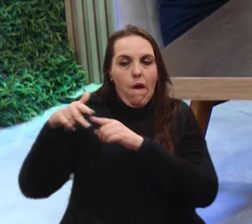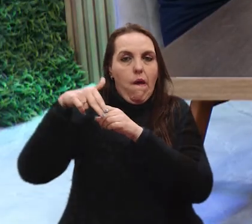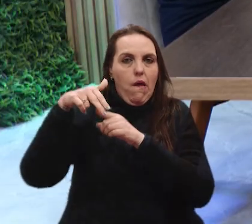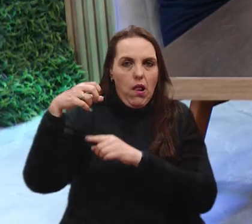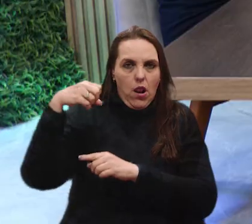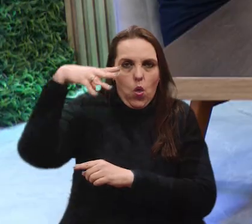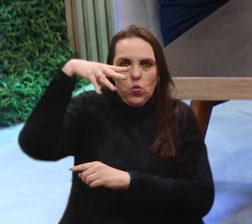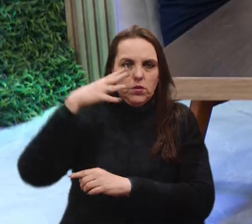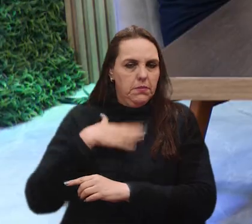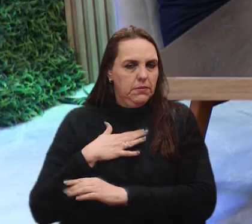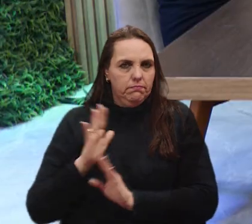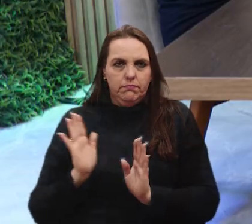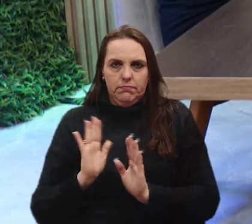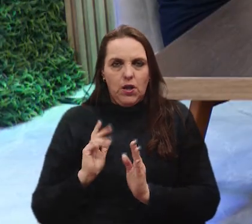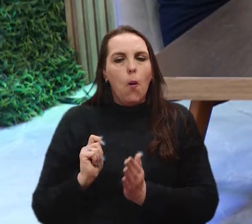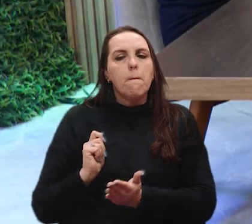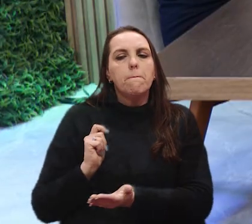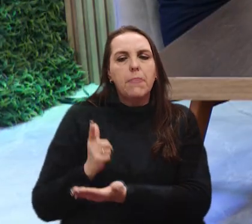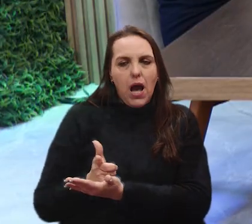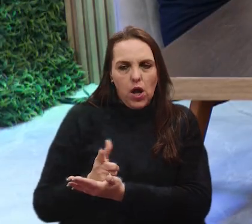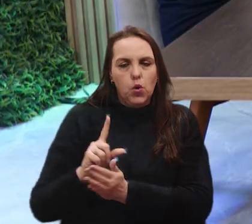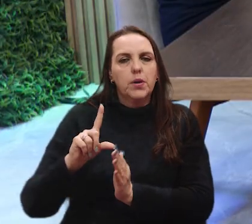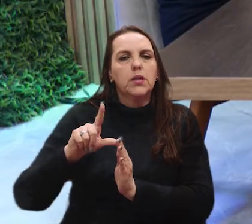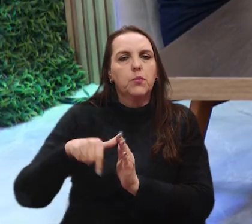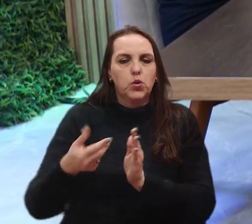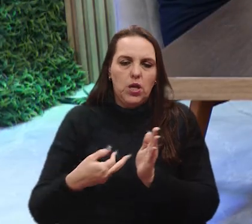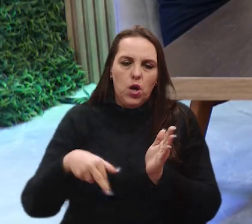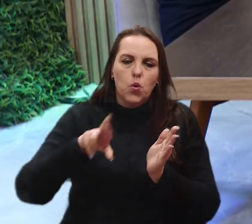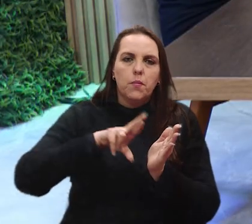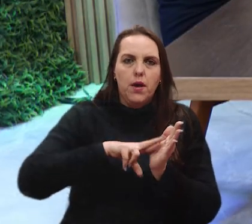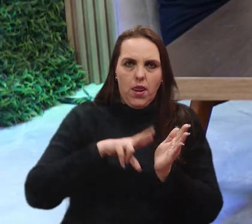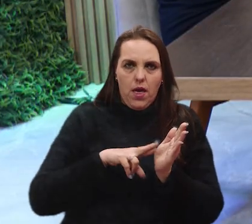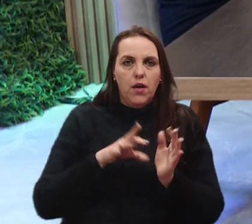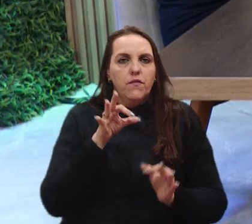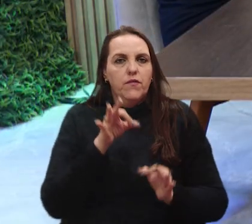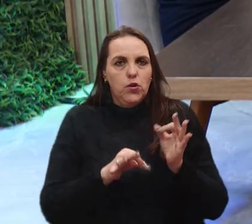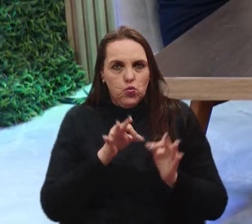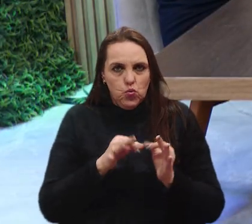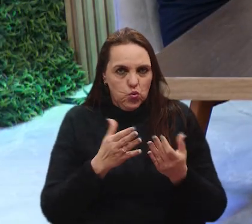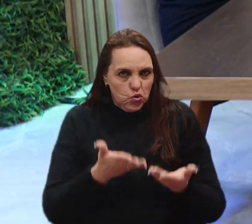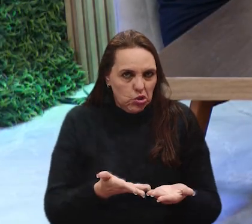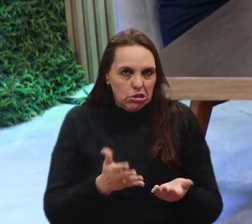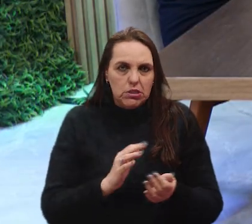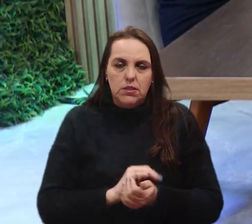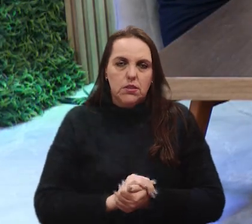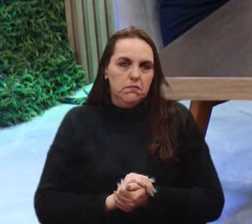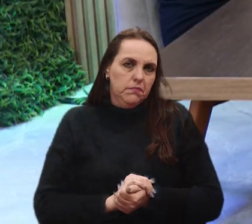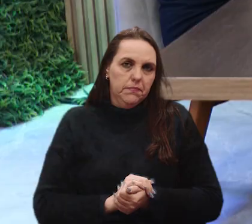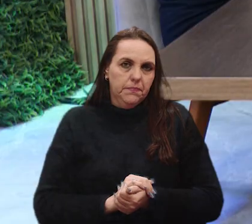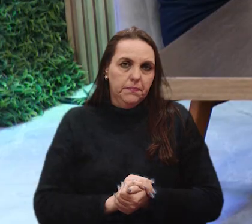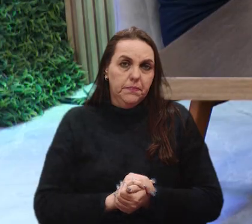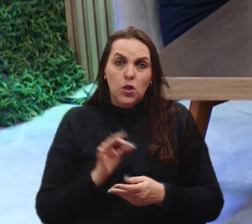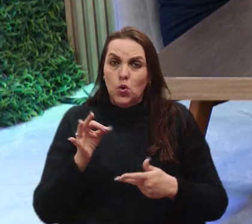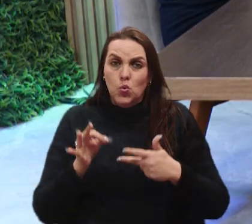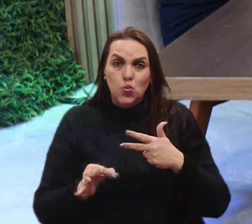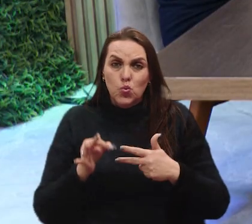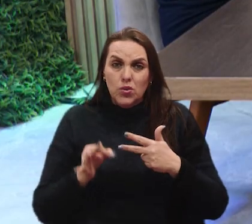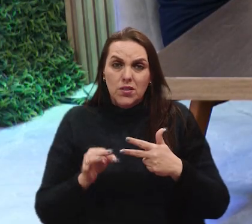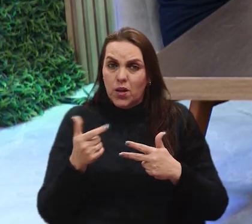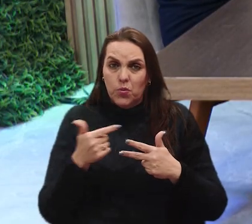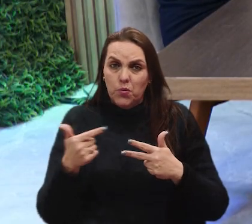Isso aí, da mesma forma. Sabe? Tu vai judicializar. O judiciário não está preparado,